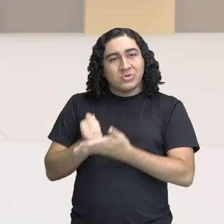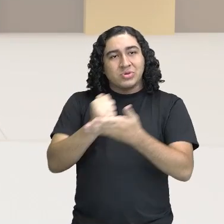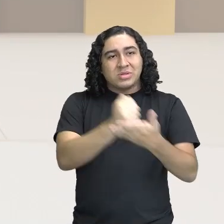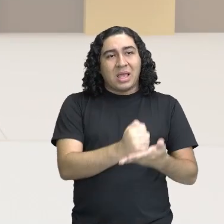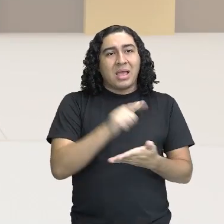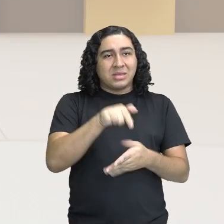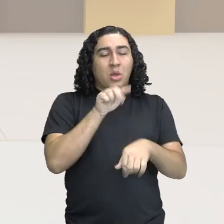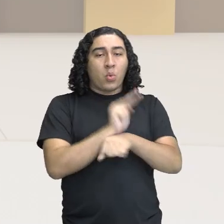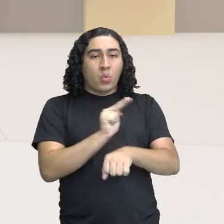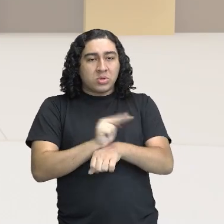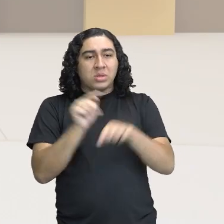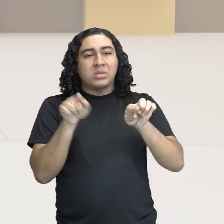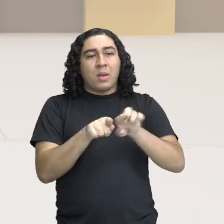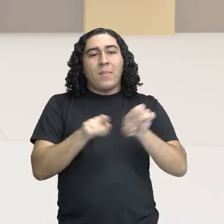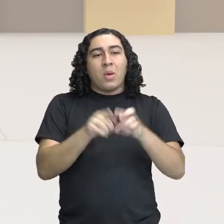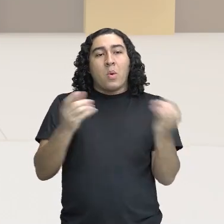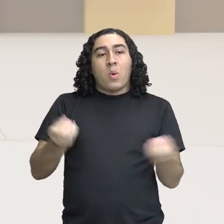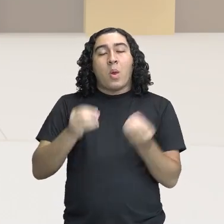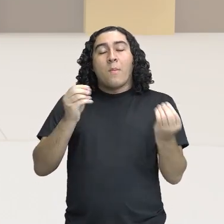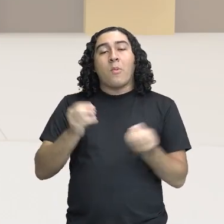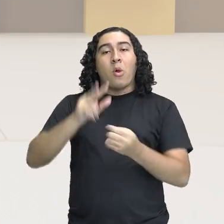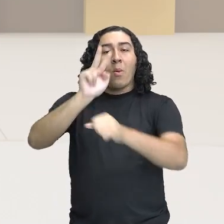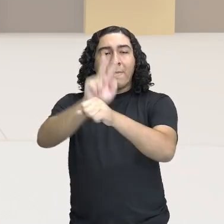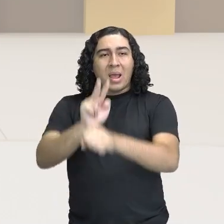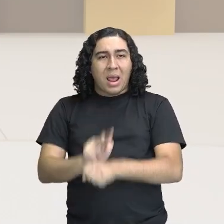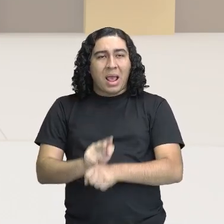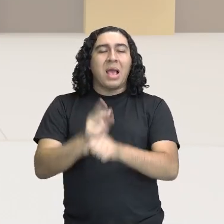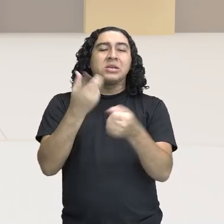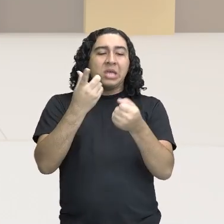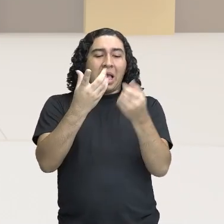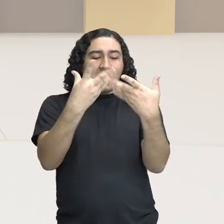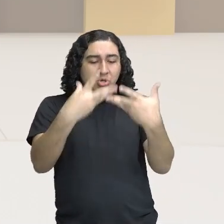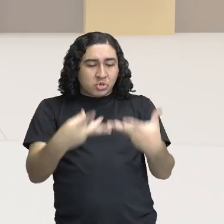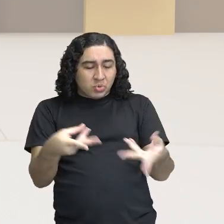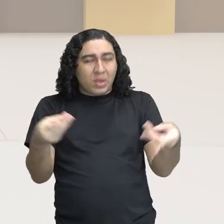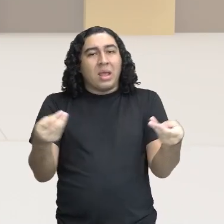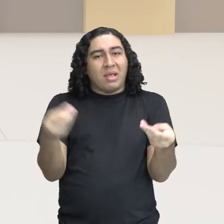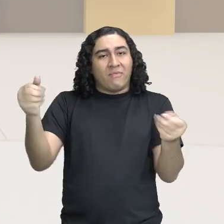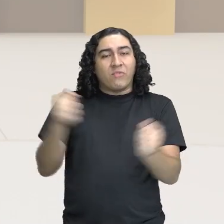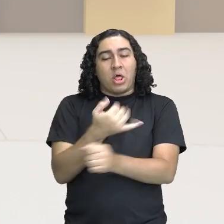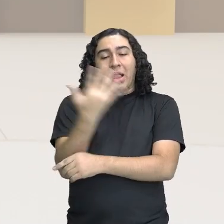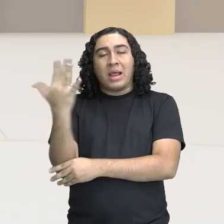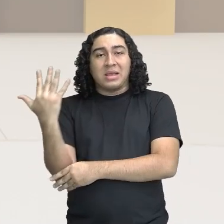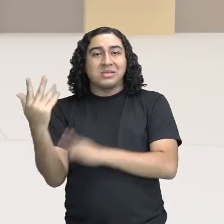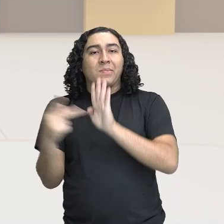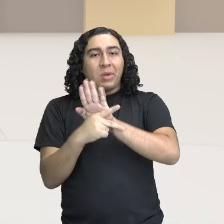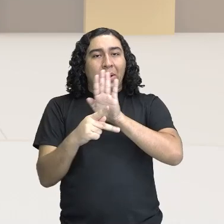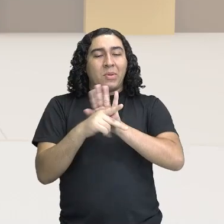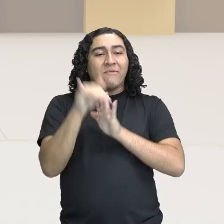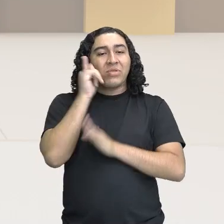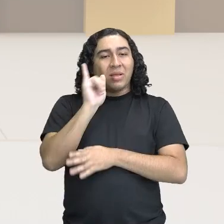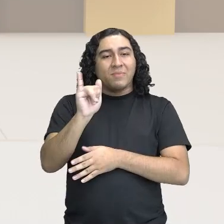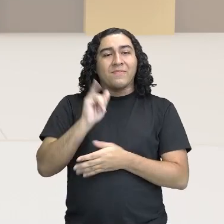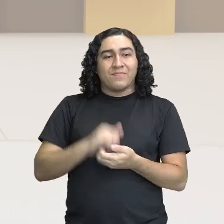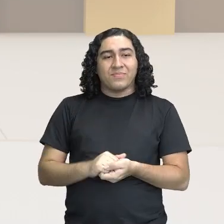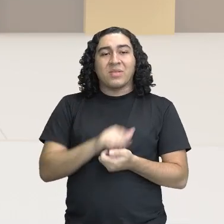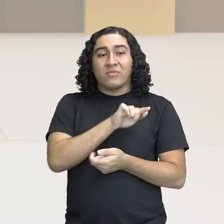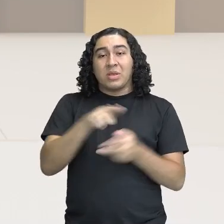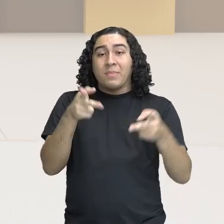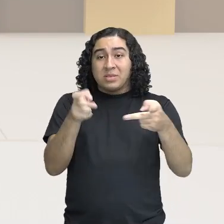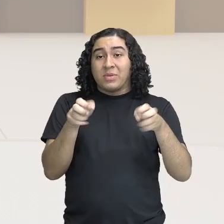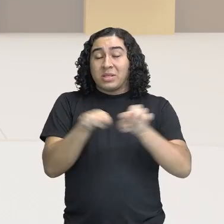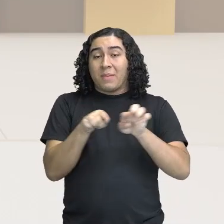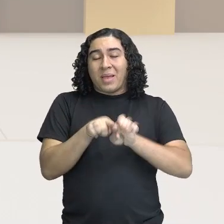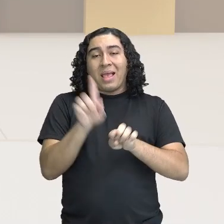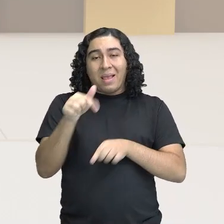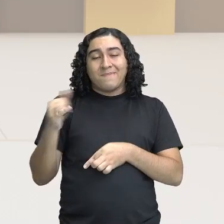nesse trabalho de combate à degradação da floresta e do meio ambiente. Vocês estão percebendo isso